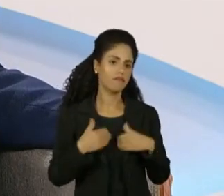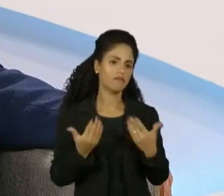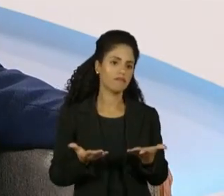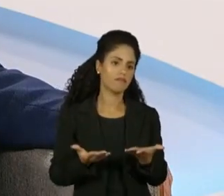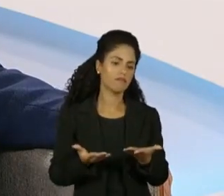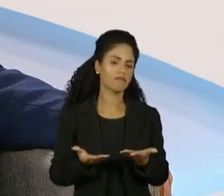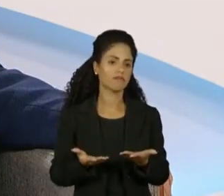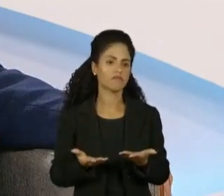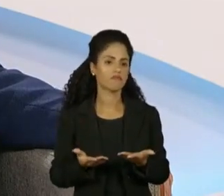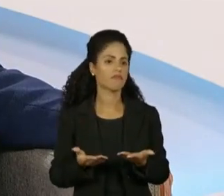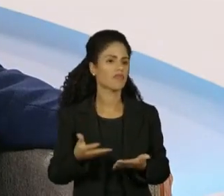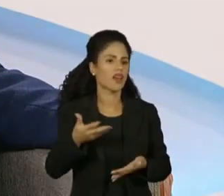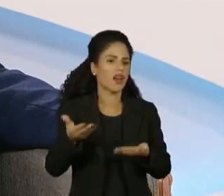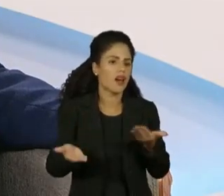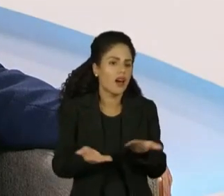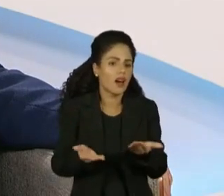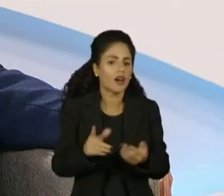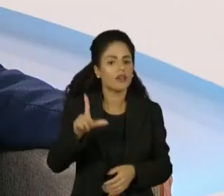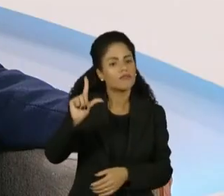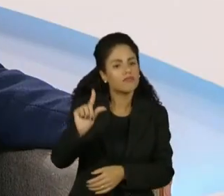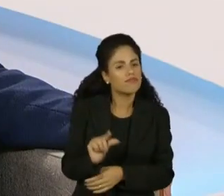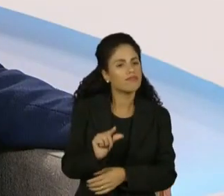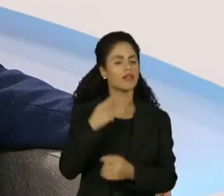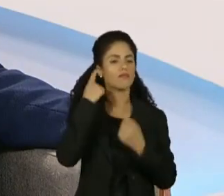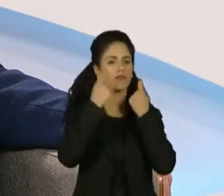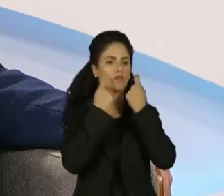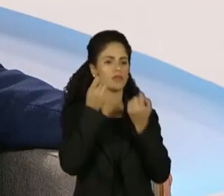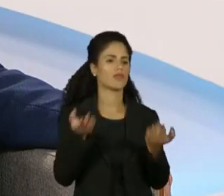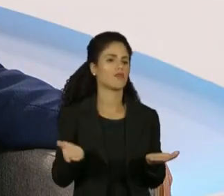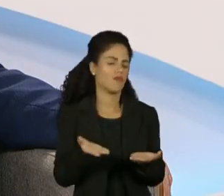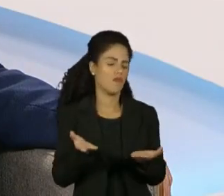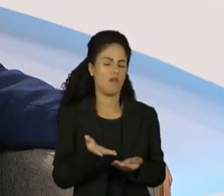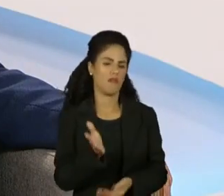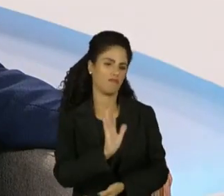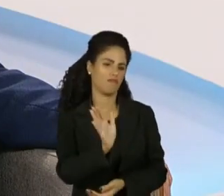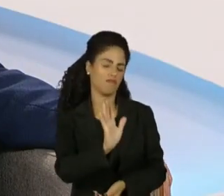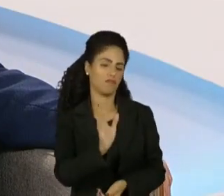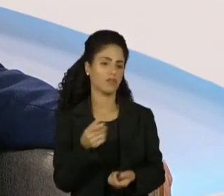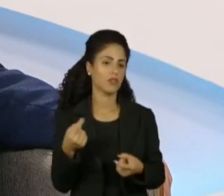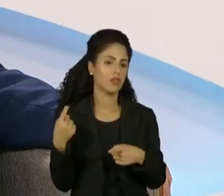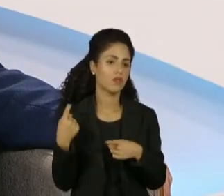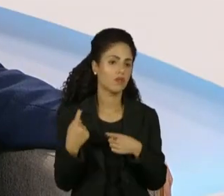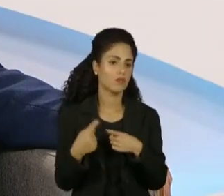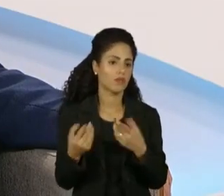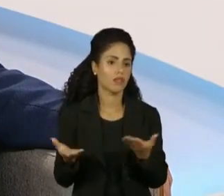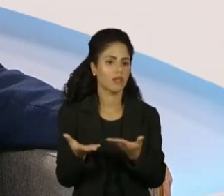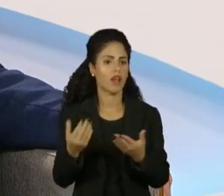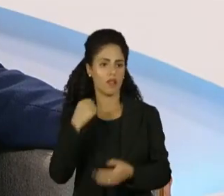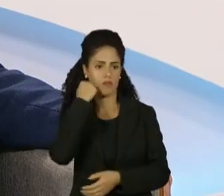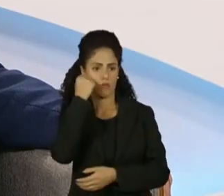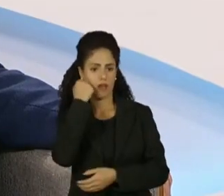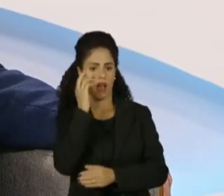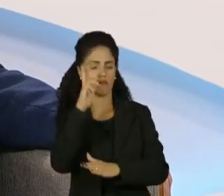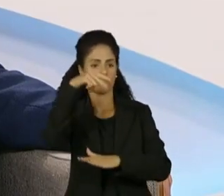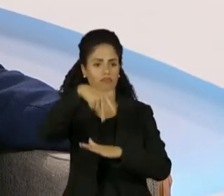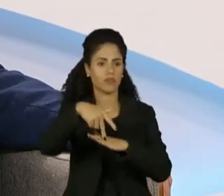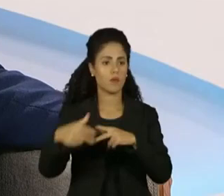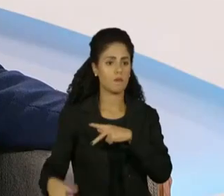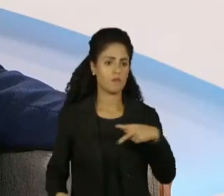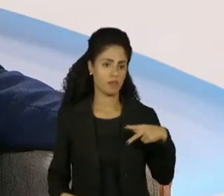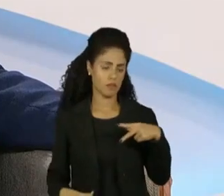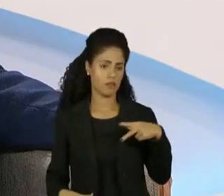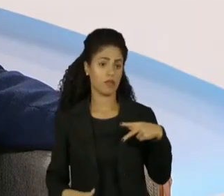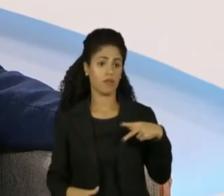a menor inspiração que nós poderíamos ter numa composição para a presidência do Senado. A